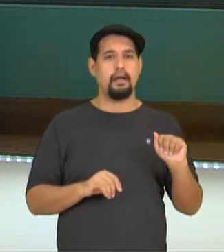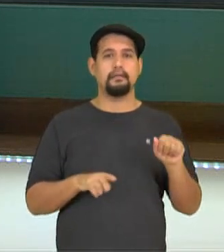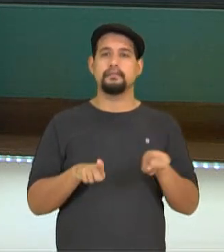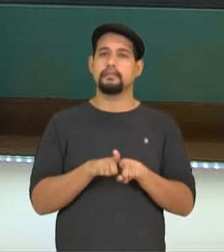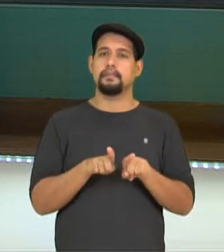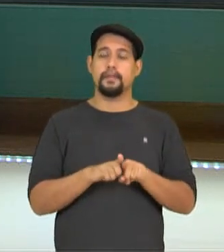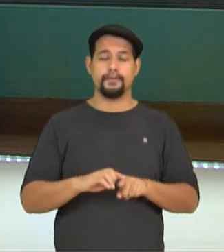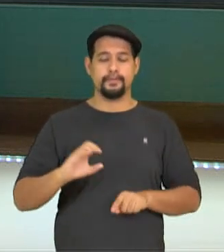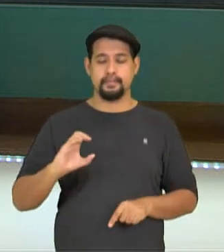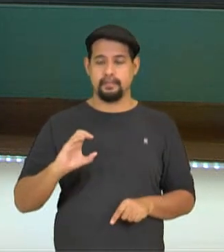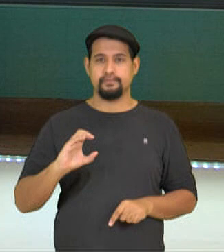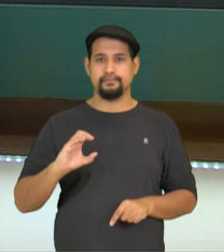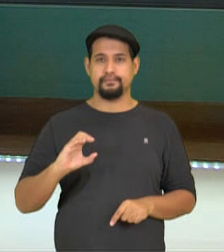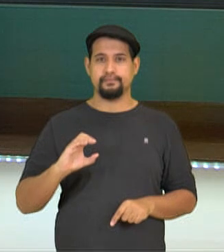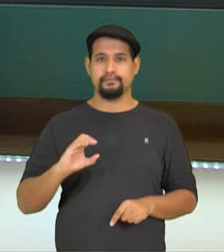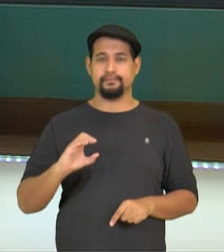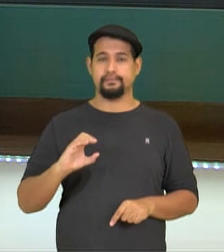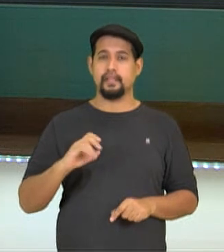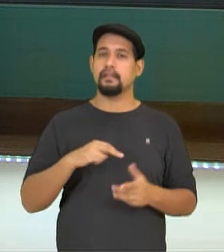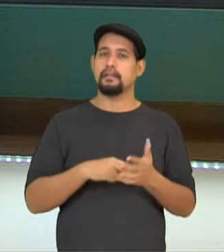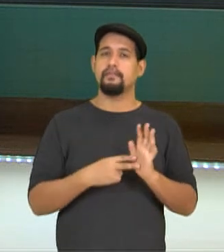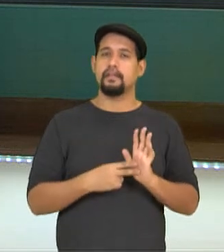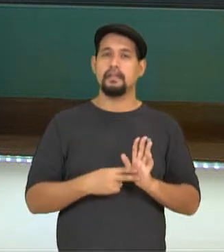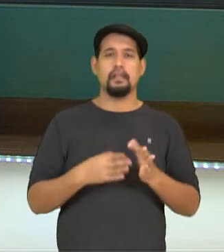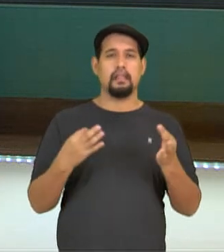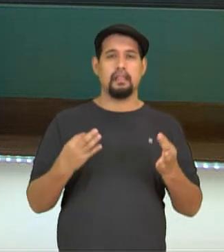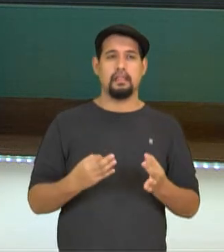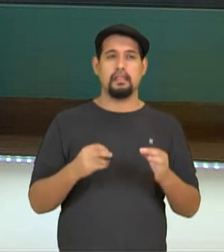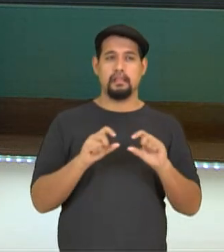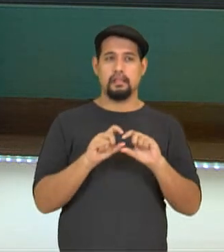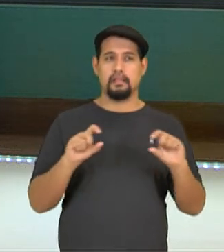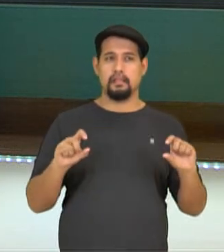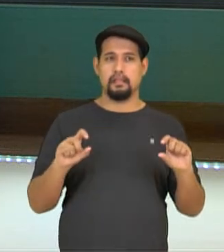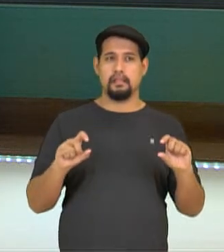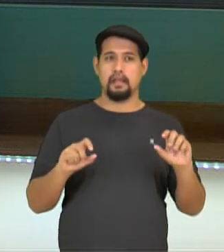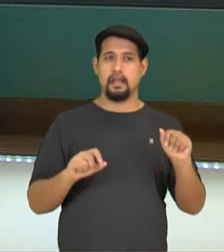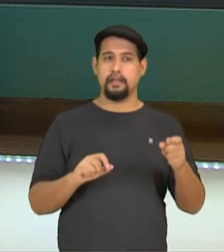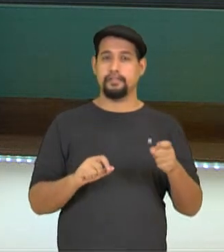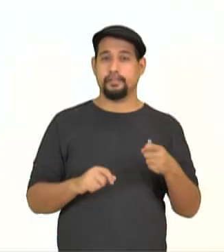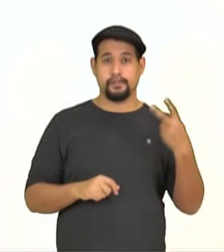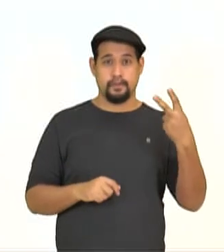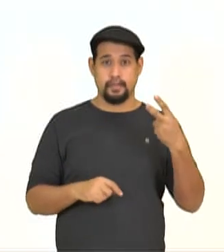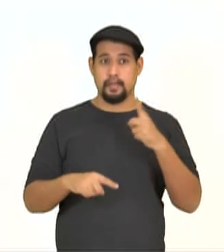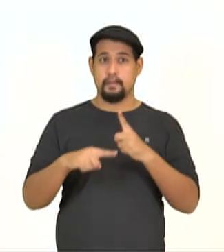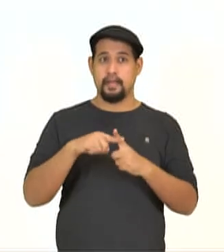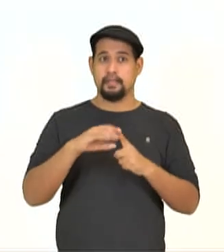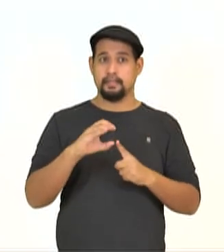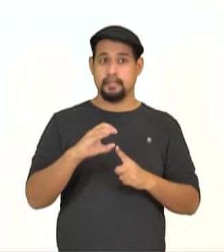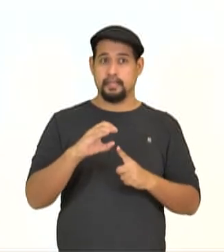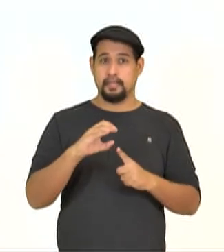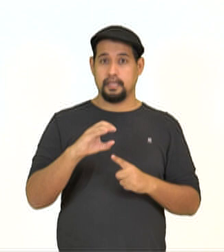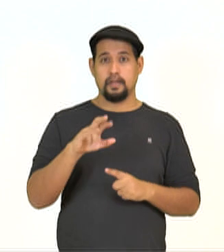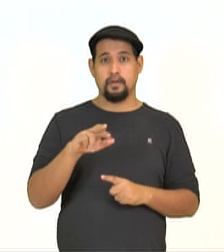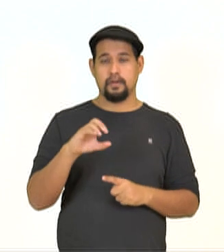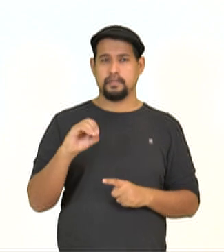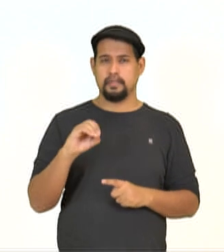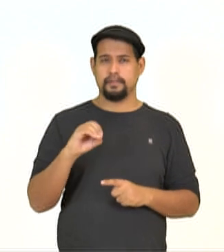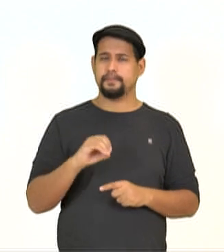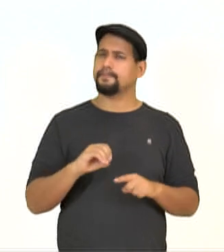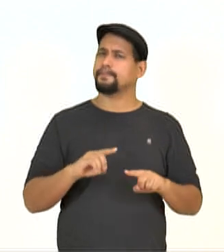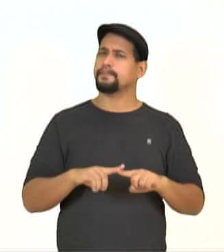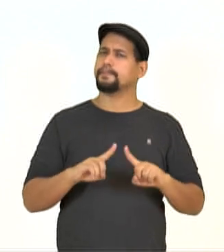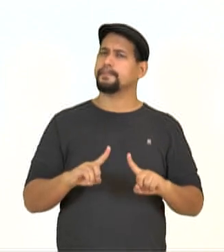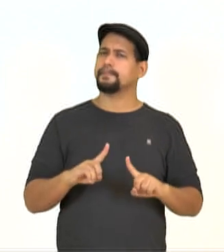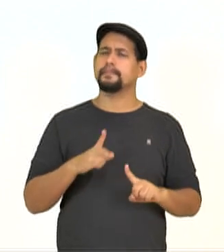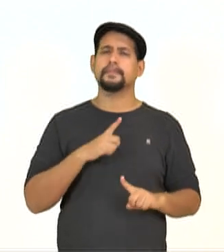o coeficiente c. Teríamos uma equação exatamente nesse formato aqui: ax ao quadrado mais c igual a zero. Mas